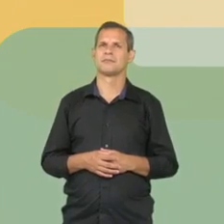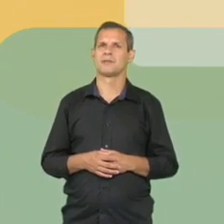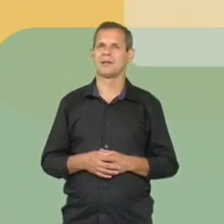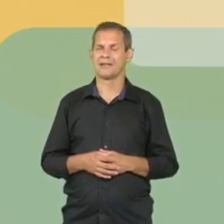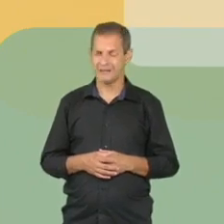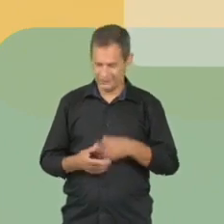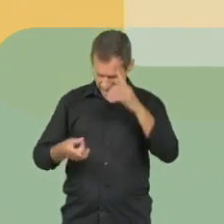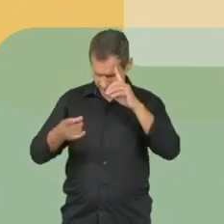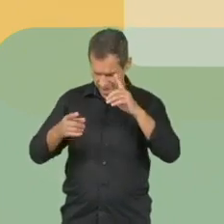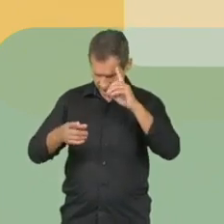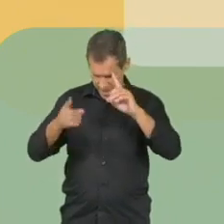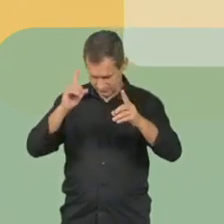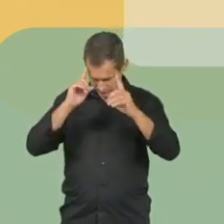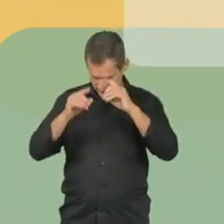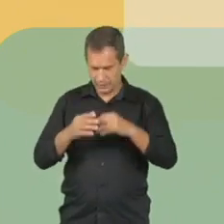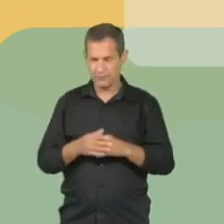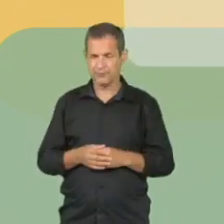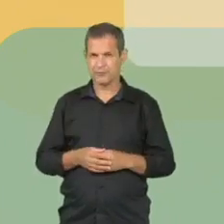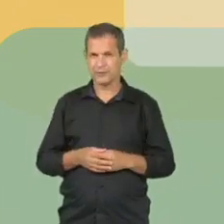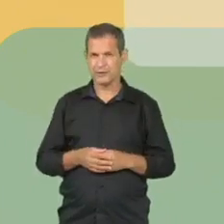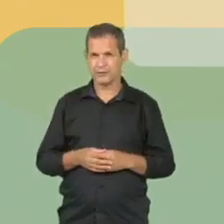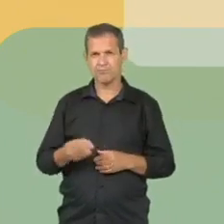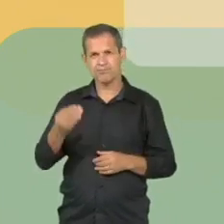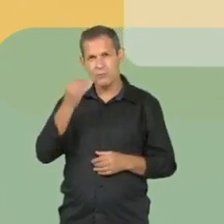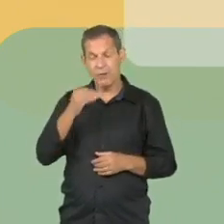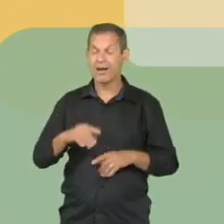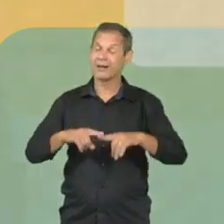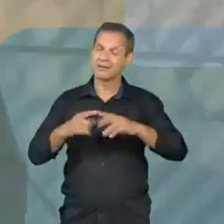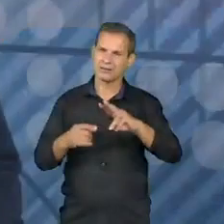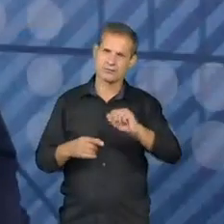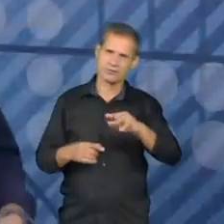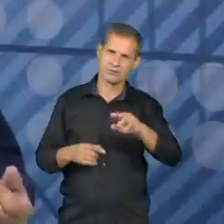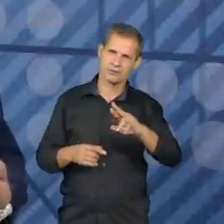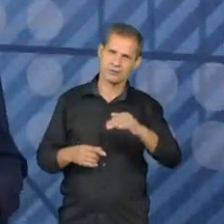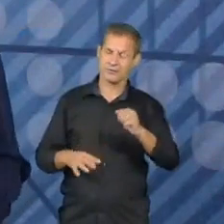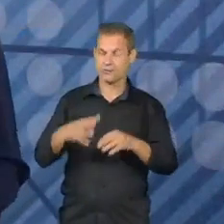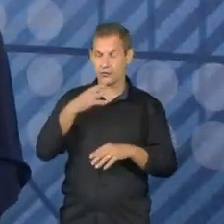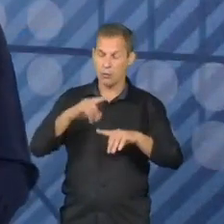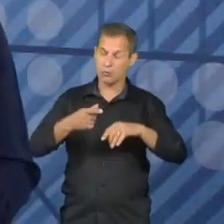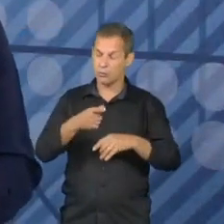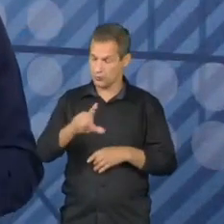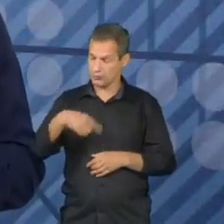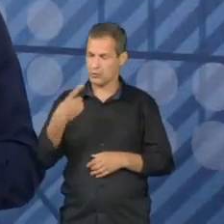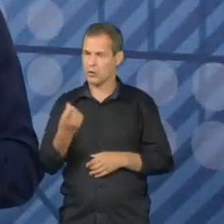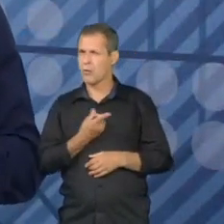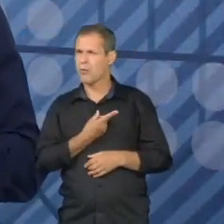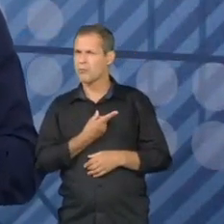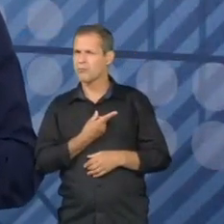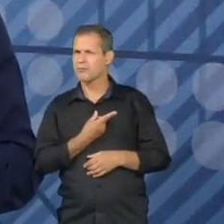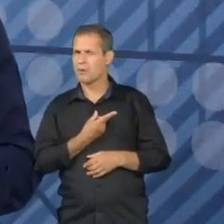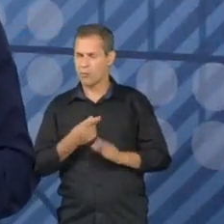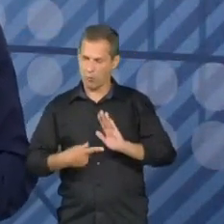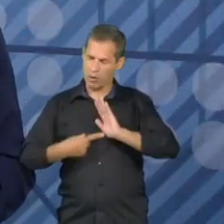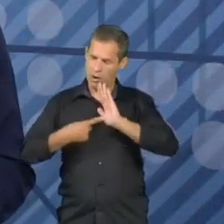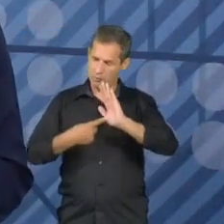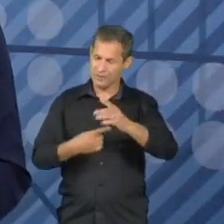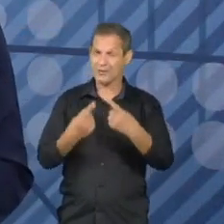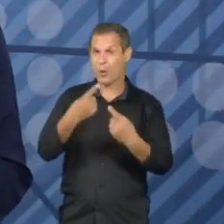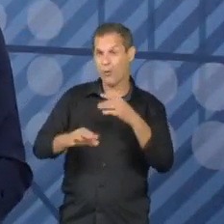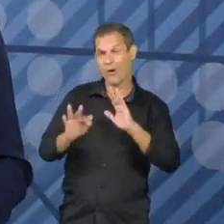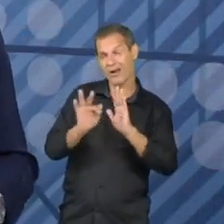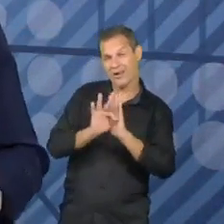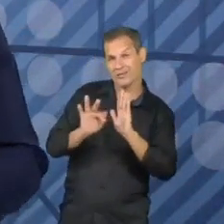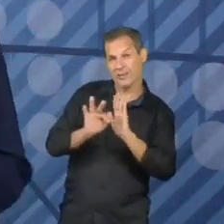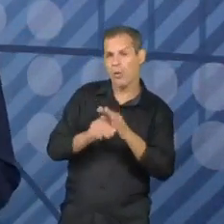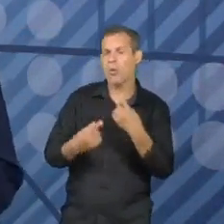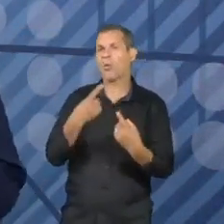Teste de hipótese, só que a nossa variância aqui, ela é conhecida. Então, novamente, nós vamos apresentar aqui quais são as